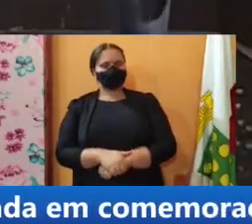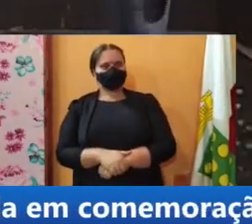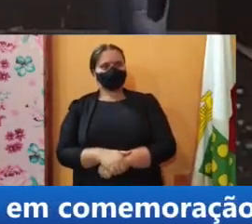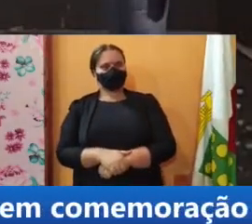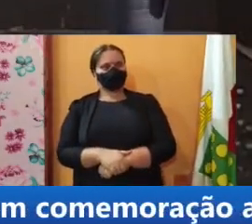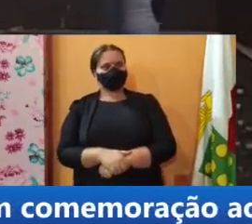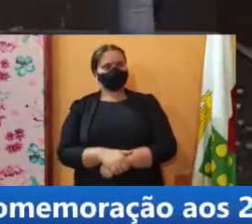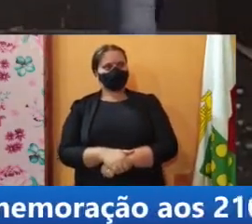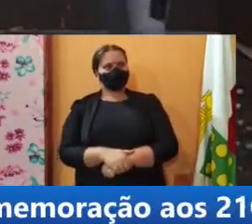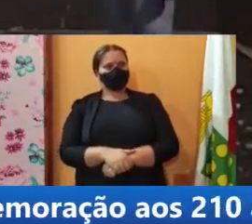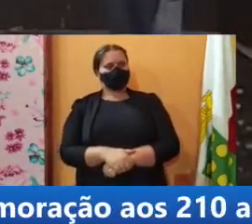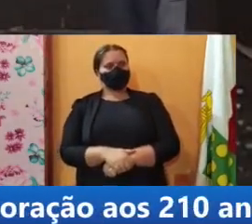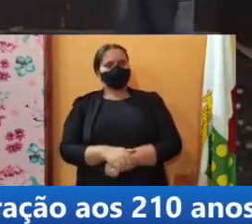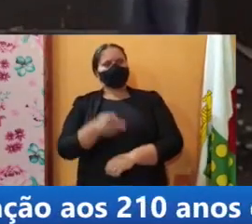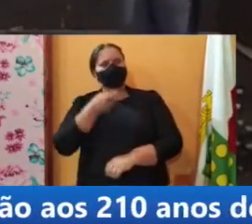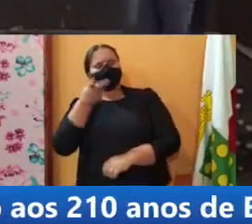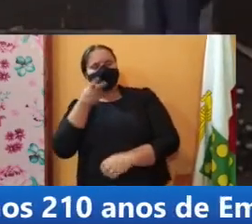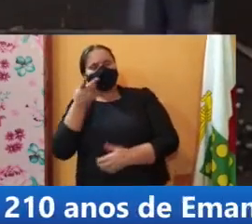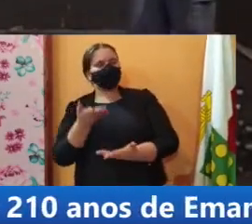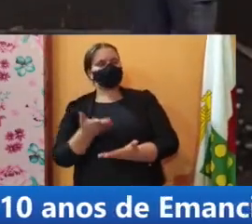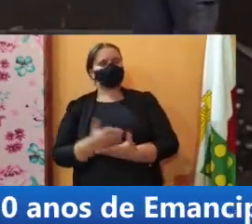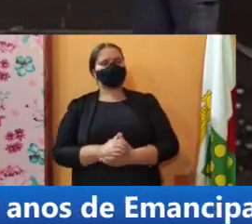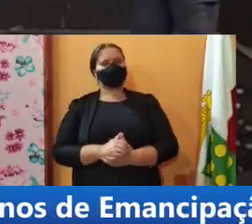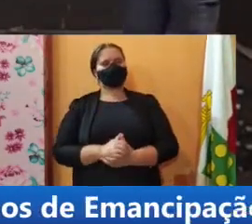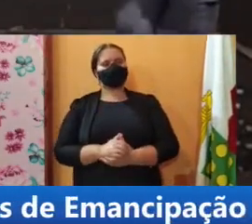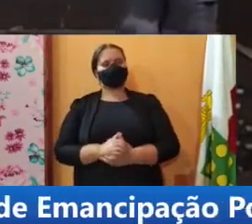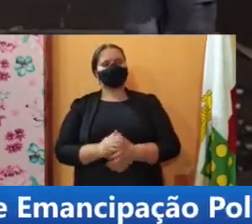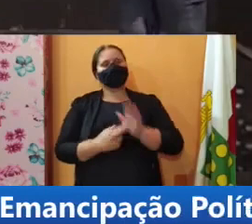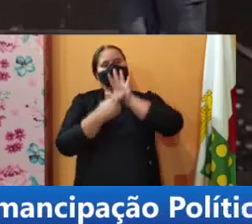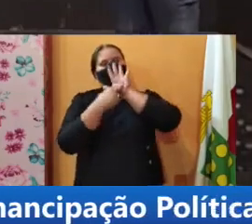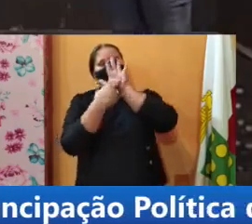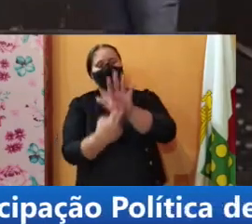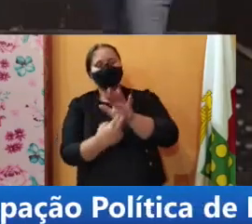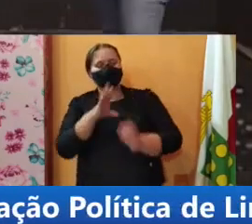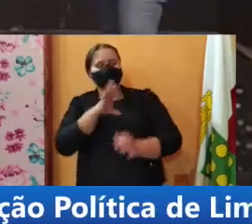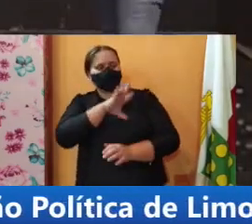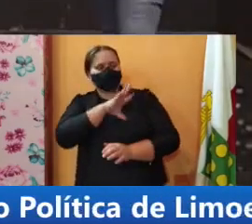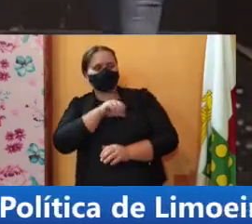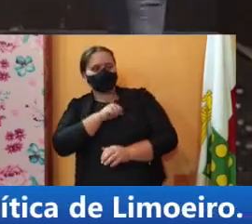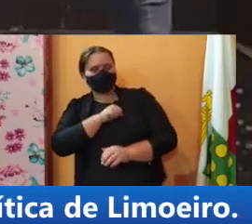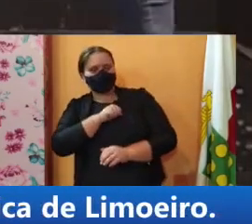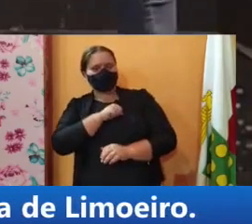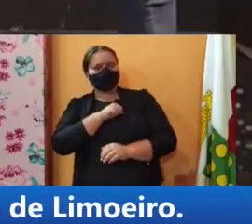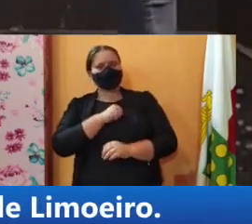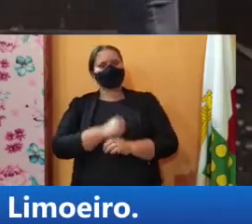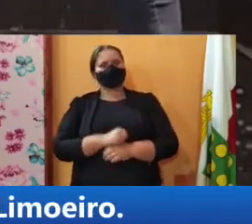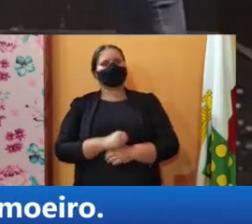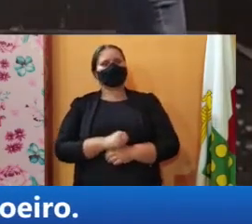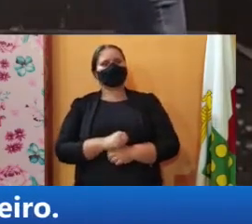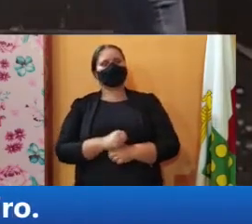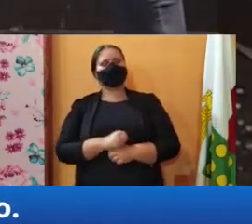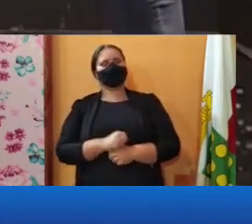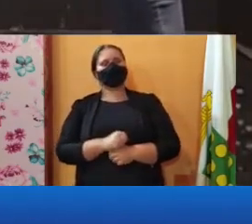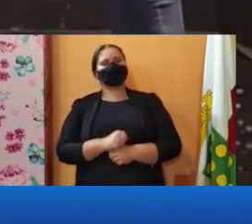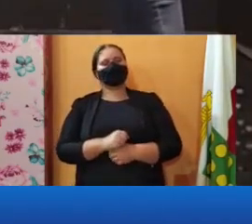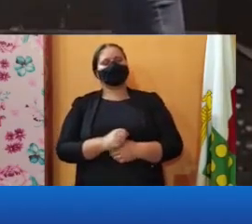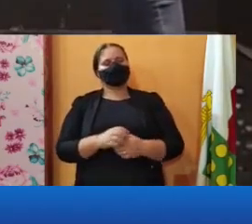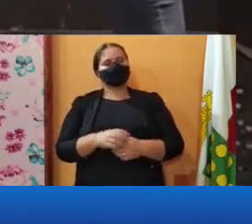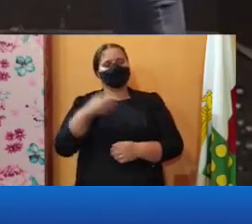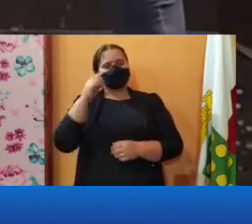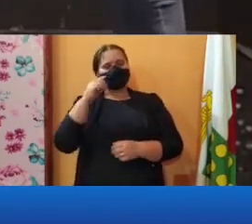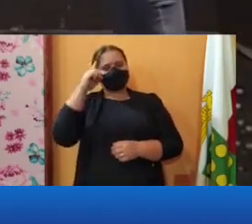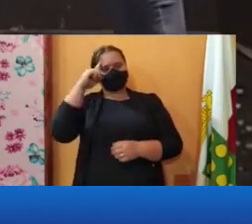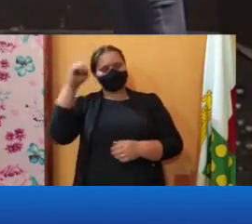O que eu tenho a falar só é isso tudo representa o grande amor que temos por o que fazemos, o que Deus